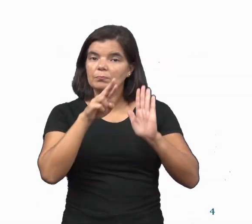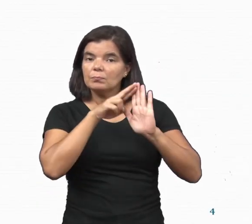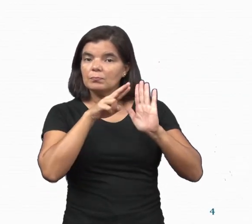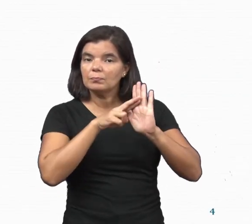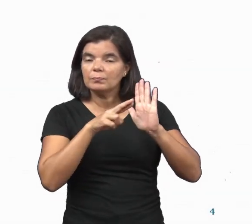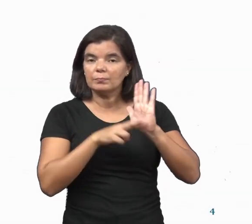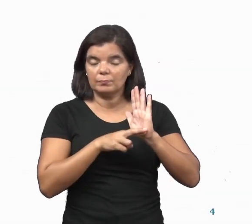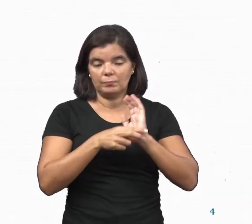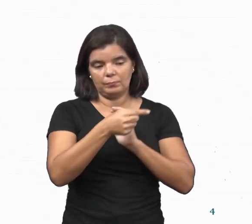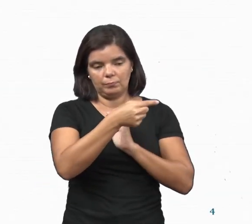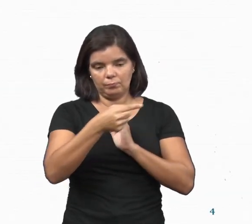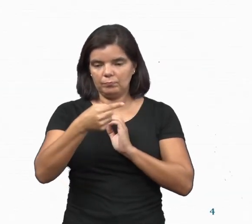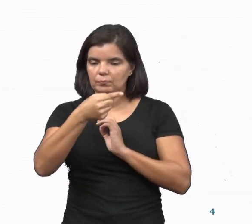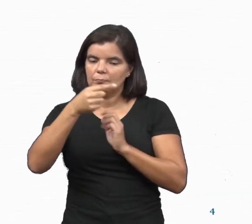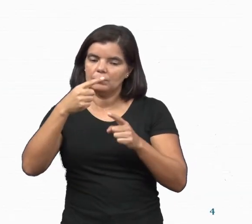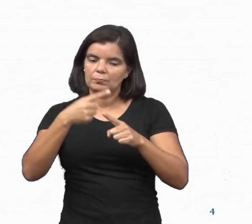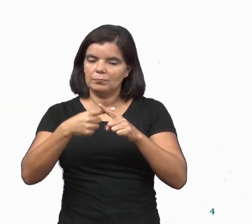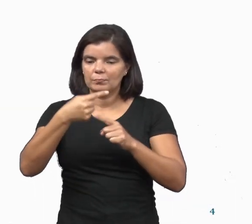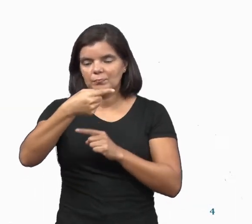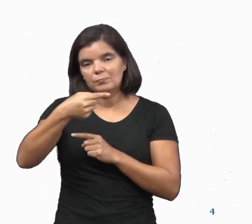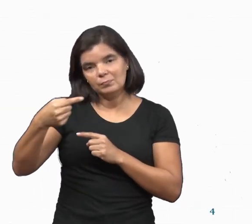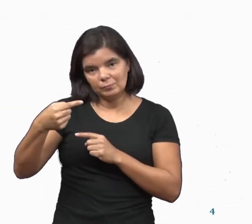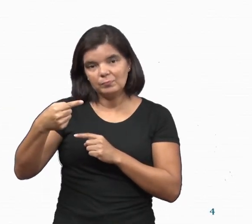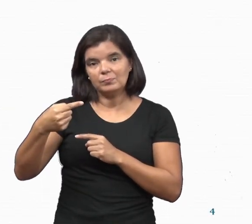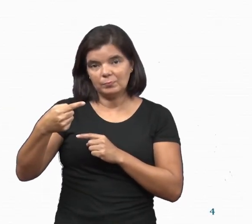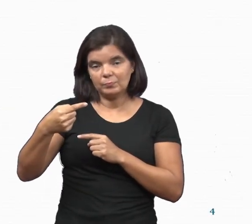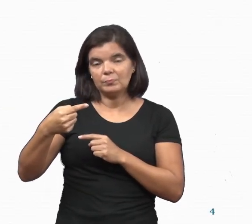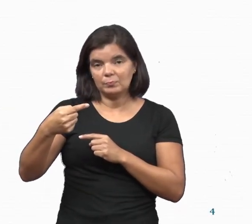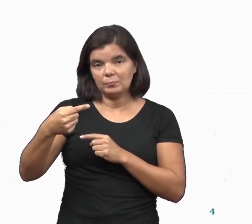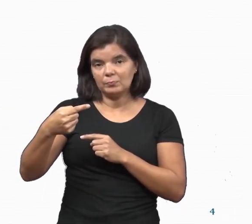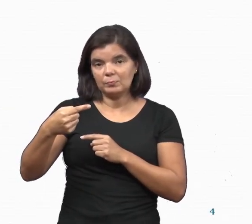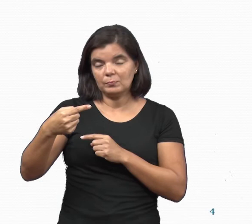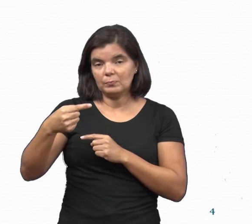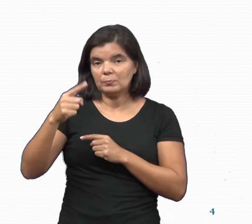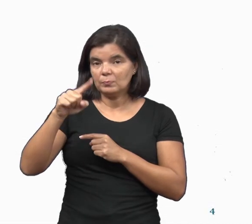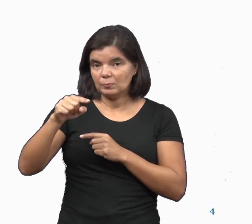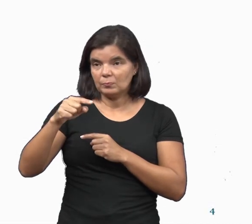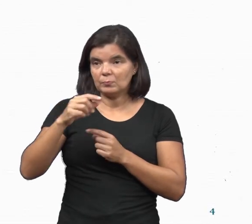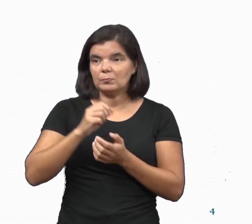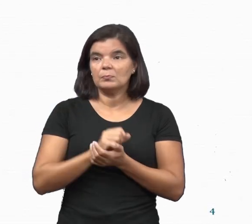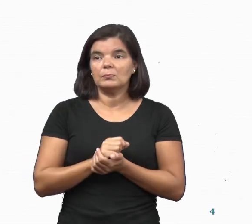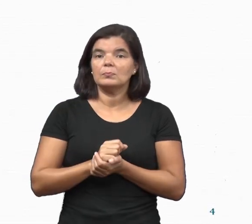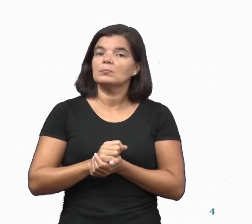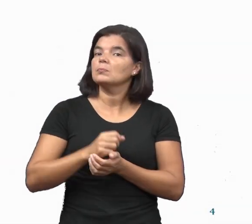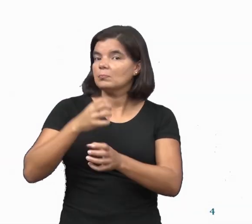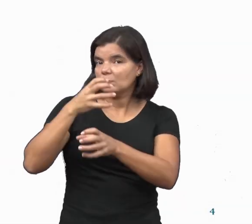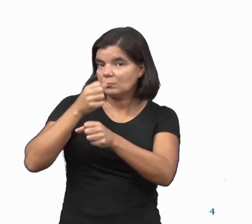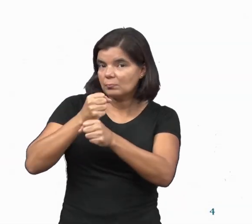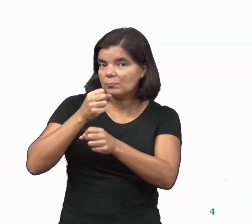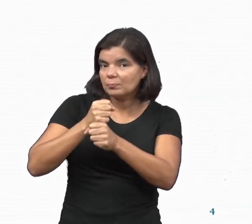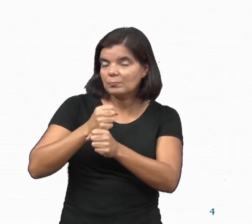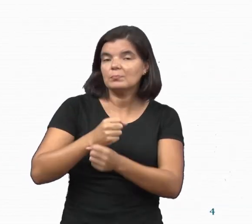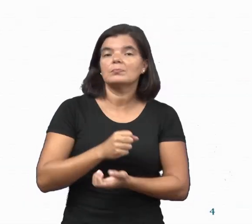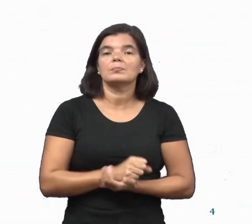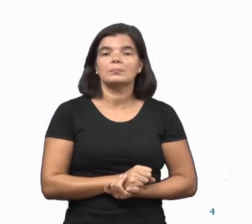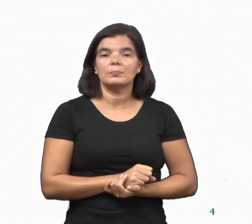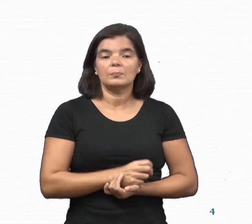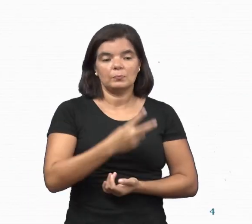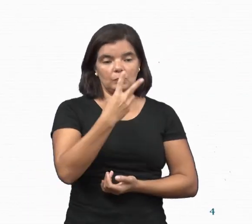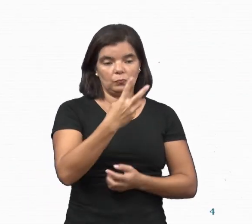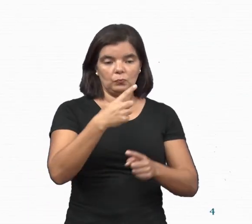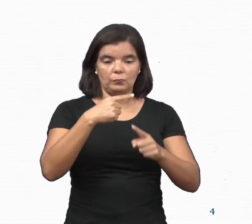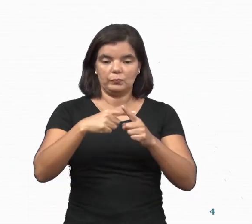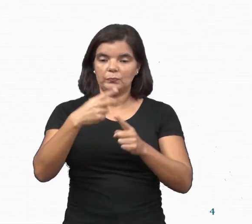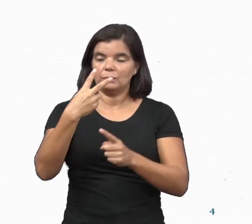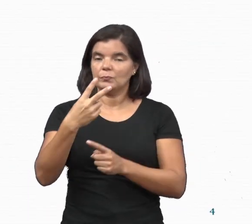sinais, menos vezes menos, com o auxílio da nossa tabela, é a segunda linha, vai dar mais. E 2 vezes 2